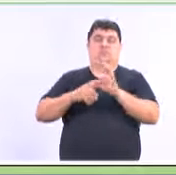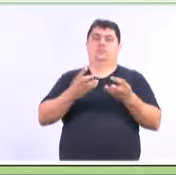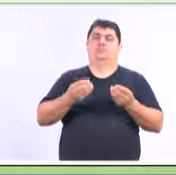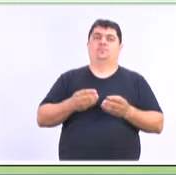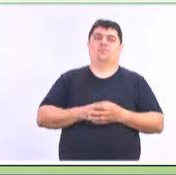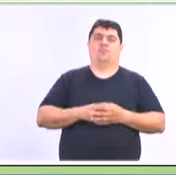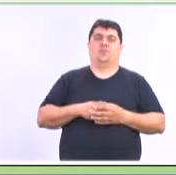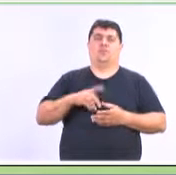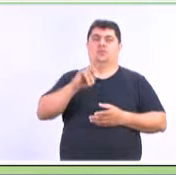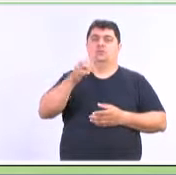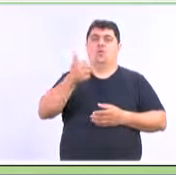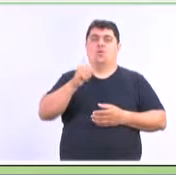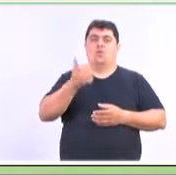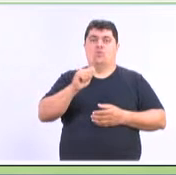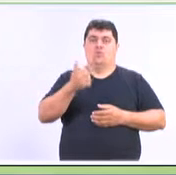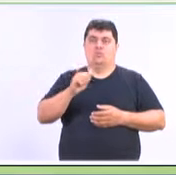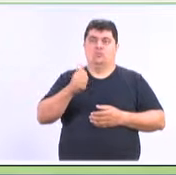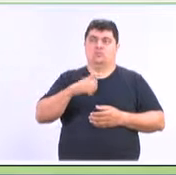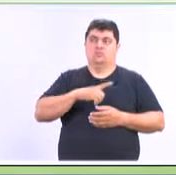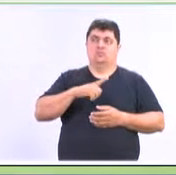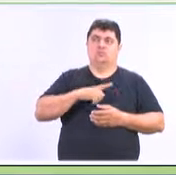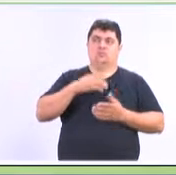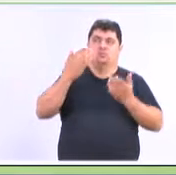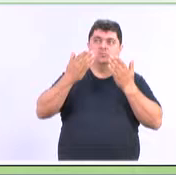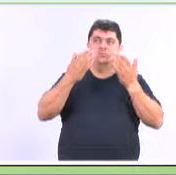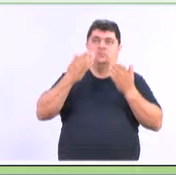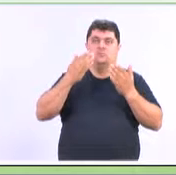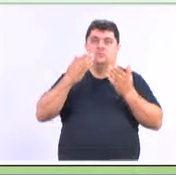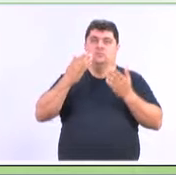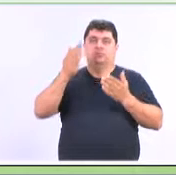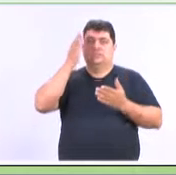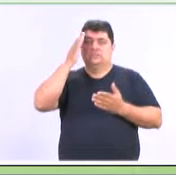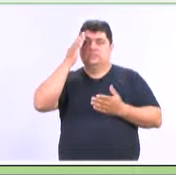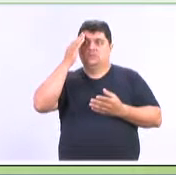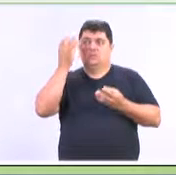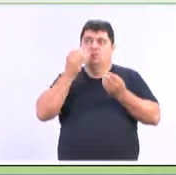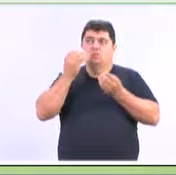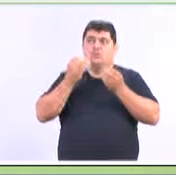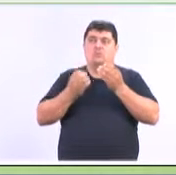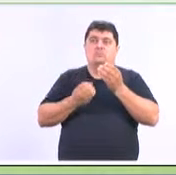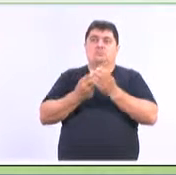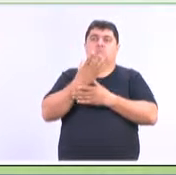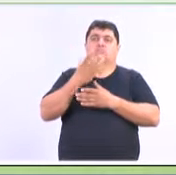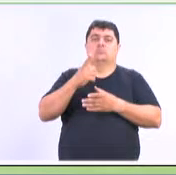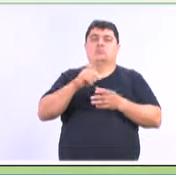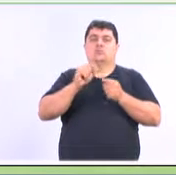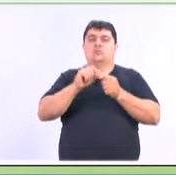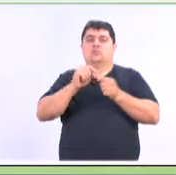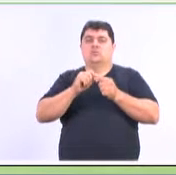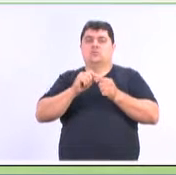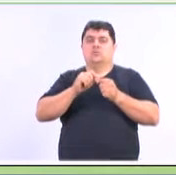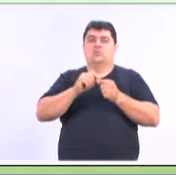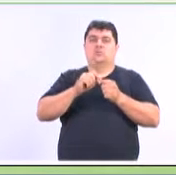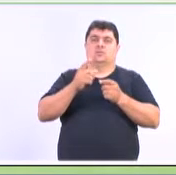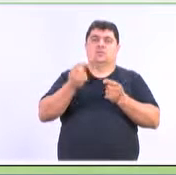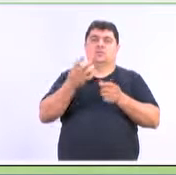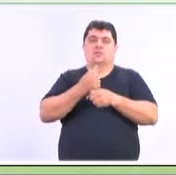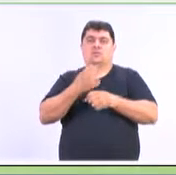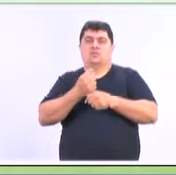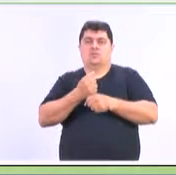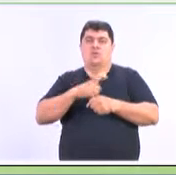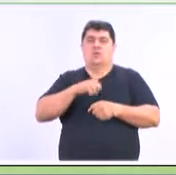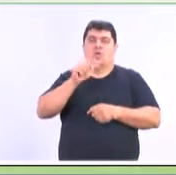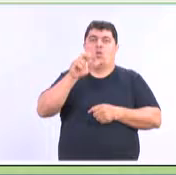No dia 11/3 nós vamos ter na teleaula compreender, identificar e elaborar os cálculos dos índices de lucratividade